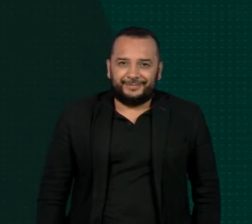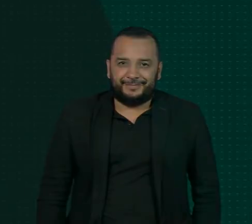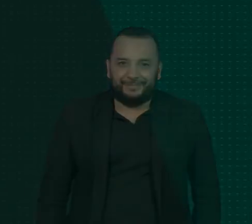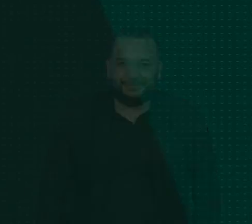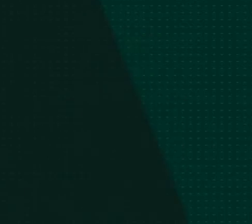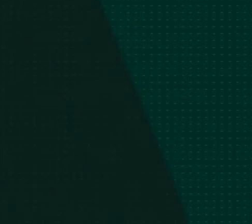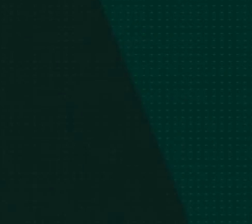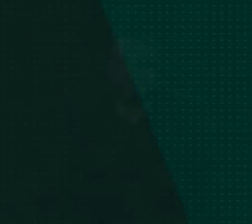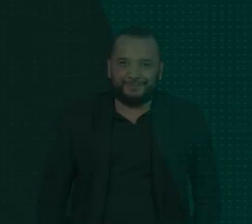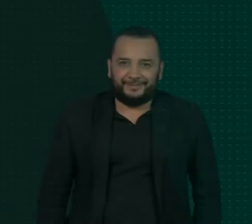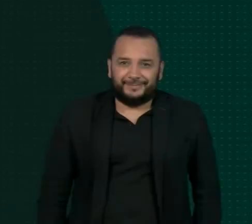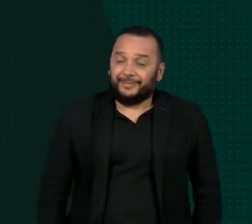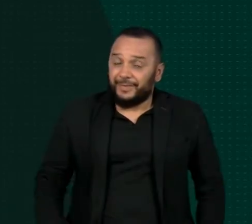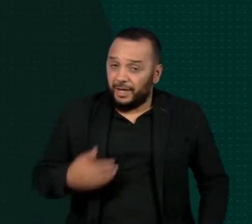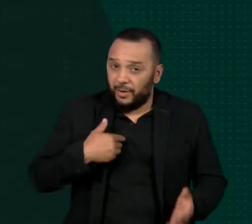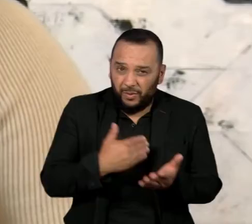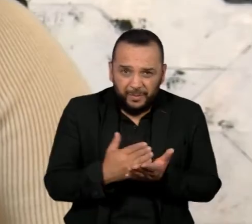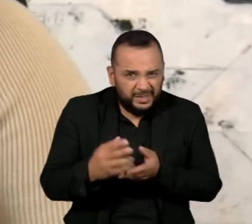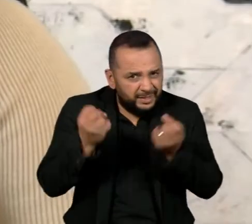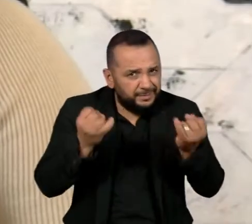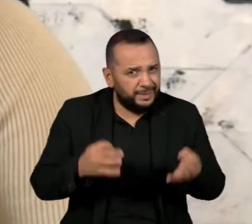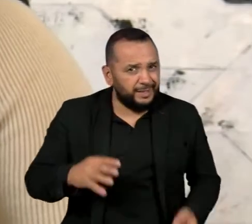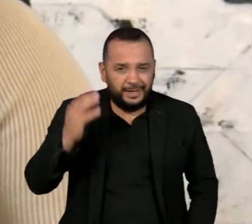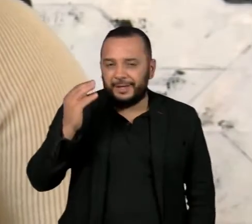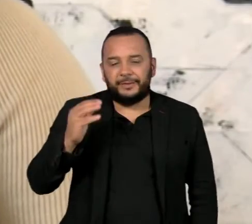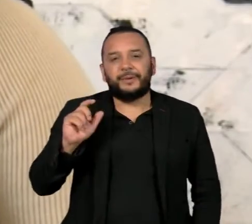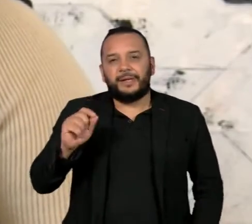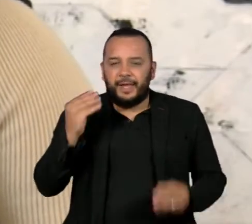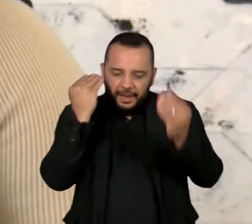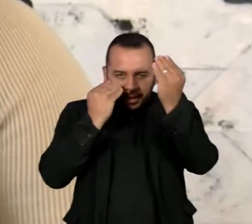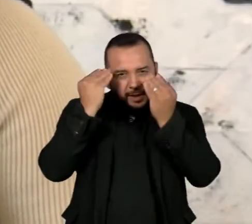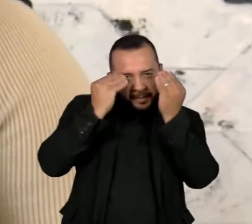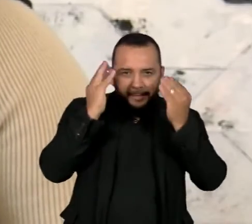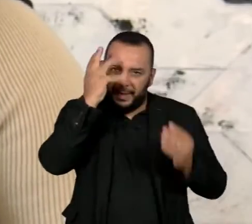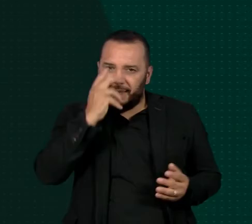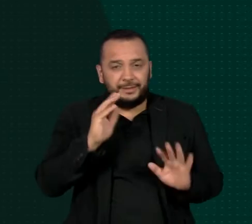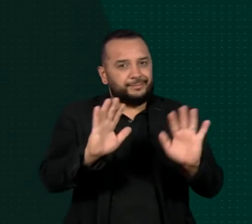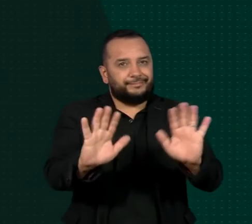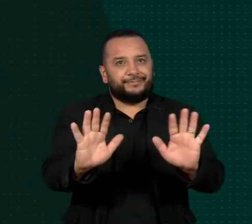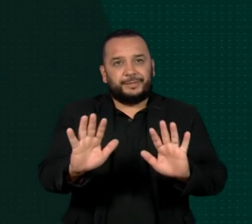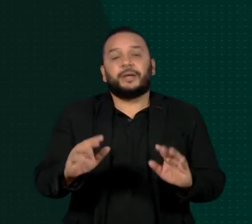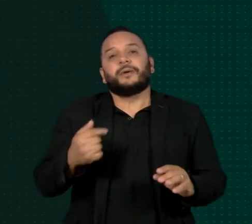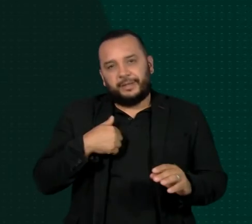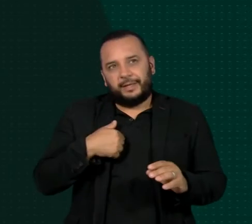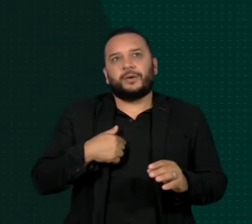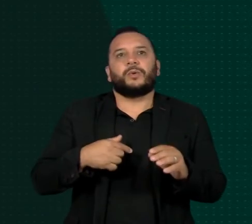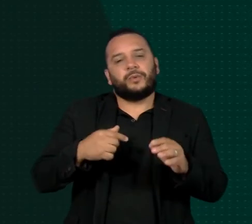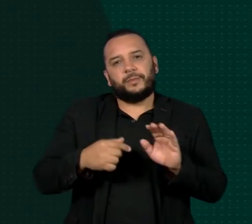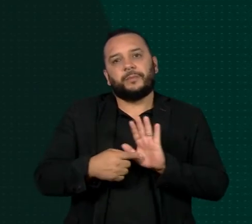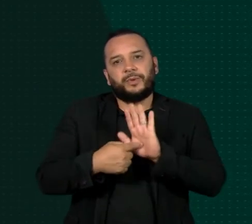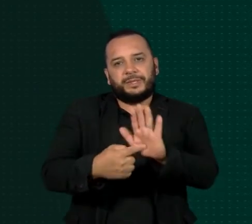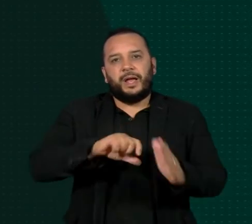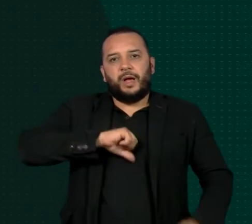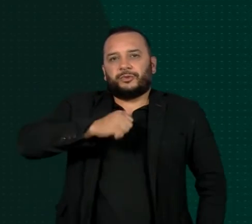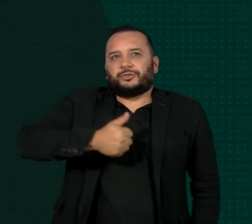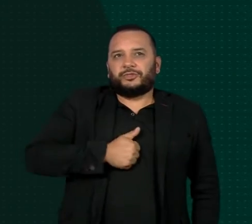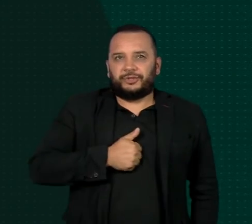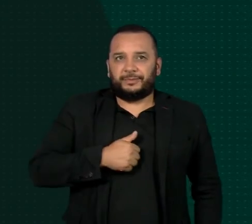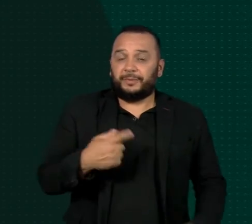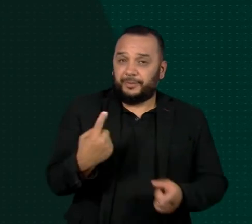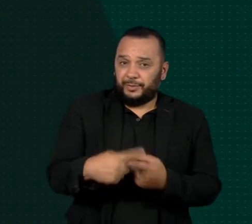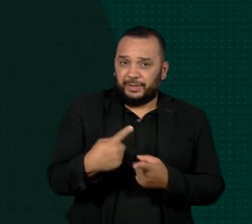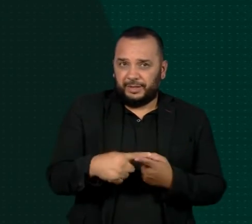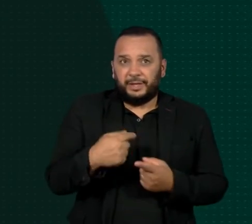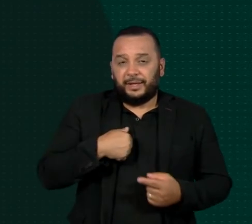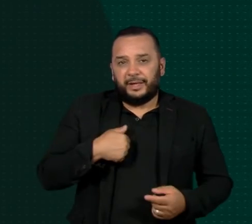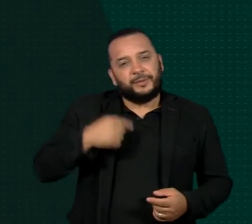Eu comecei não falando de beleza. Na verdade, é porque tem uma relação com a autoestima também, isso tudo. Porque eu não me via como uma